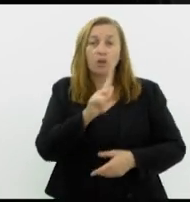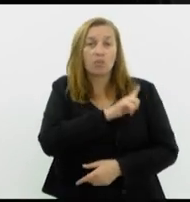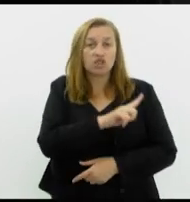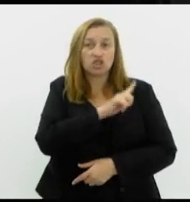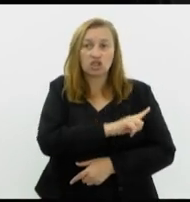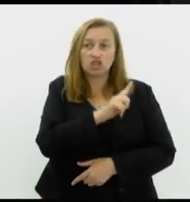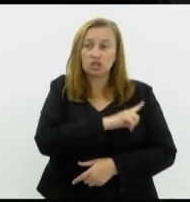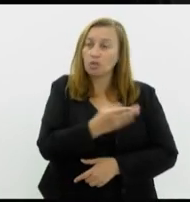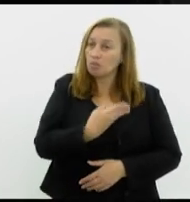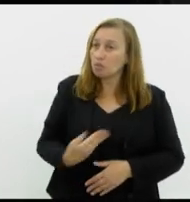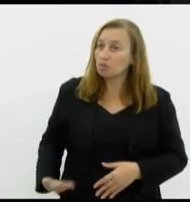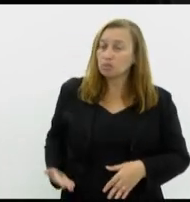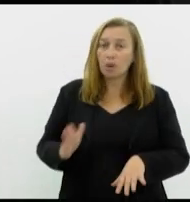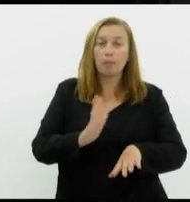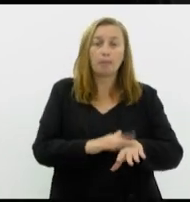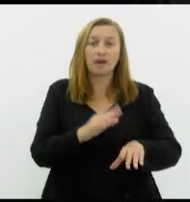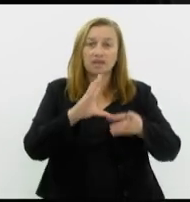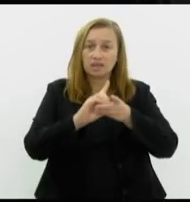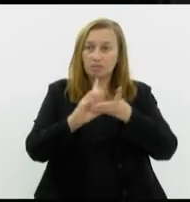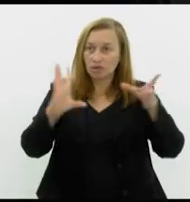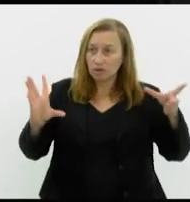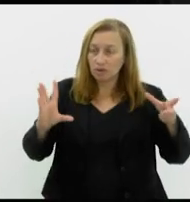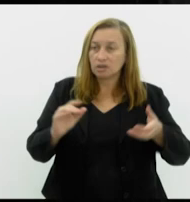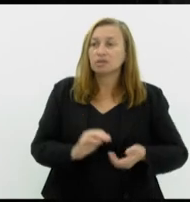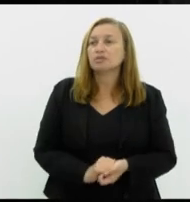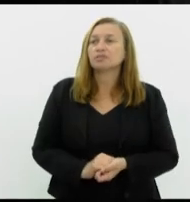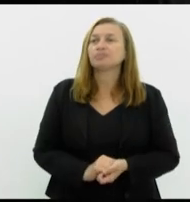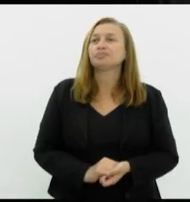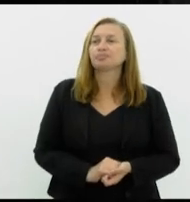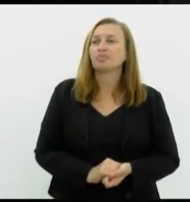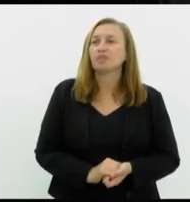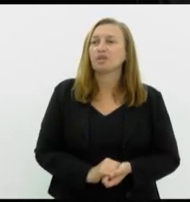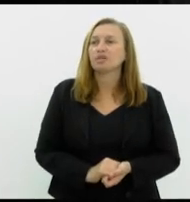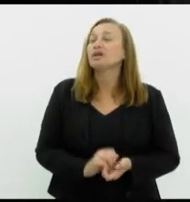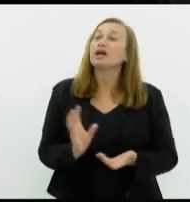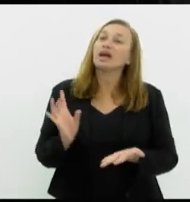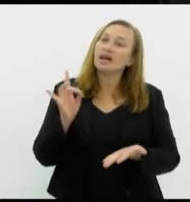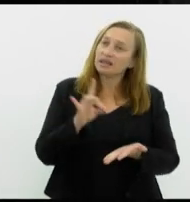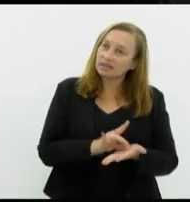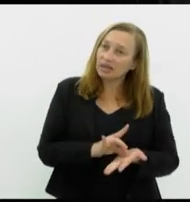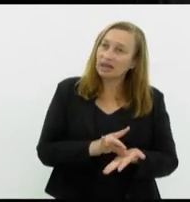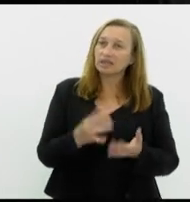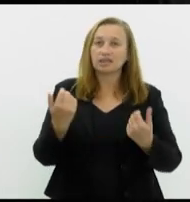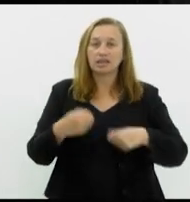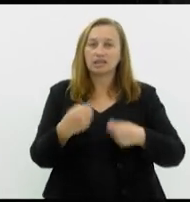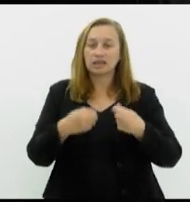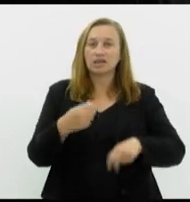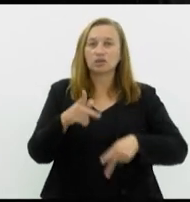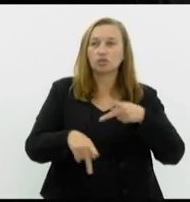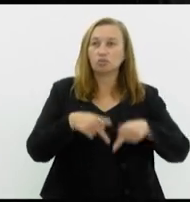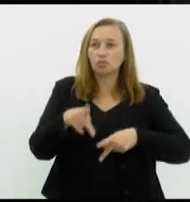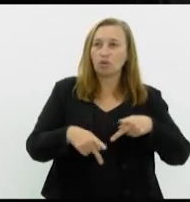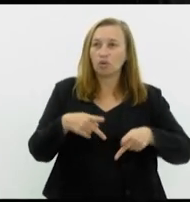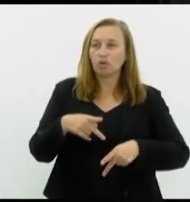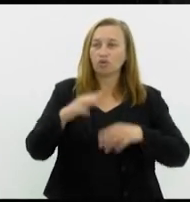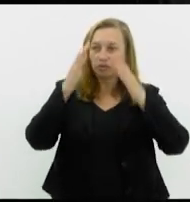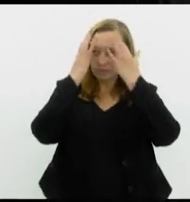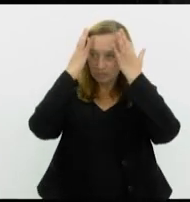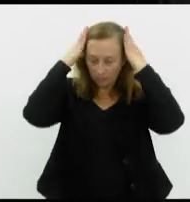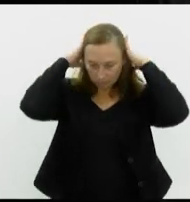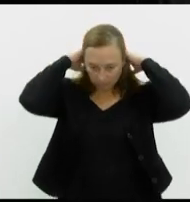pública mais democrática e próxima das reais necessidades do povo fluminense. E, por